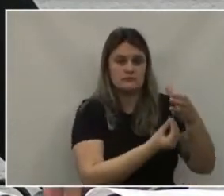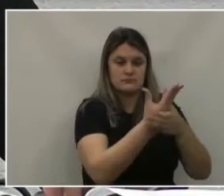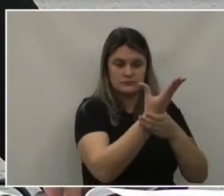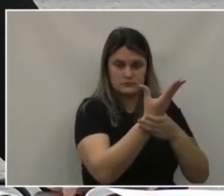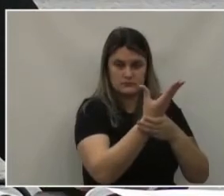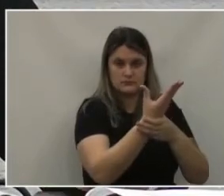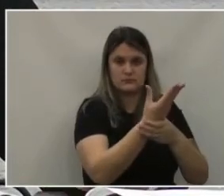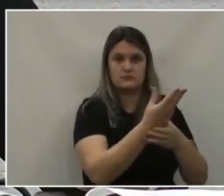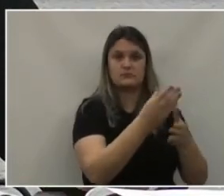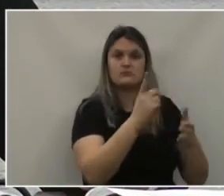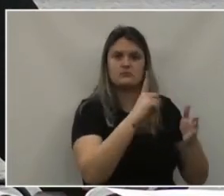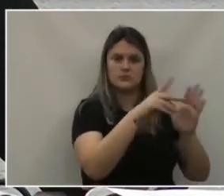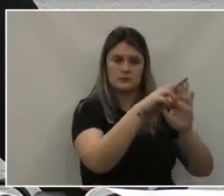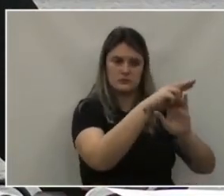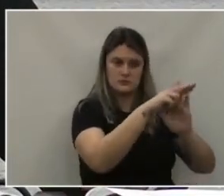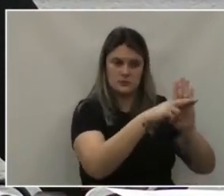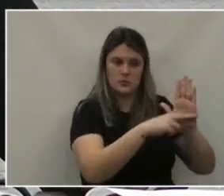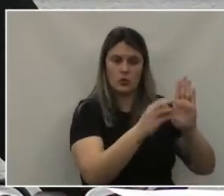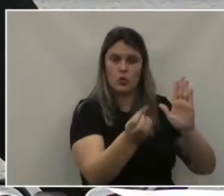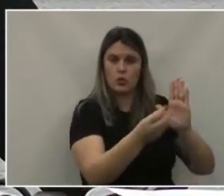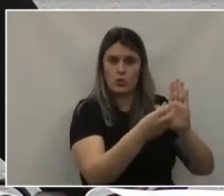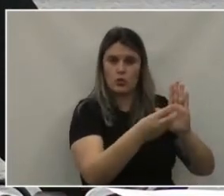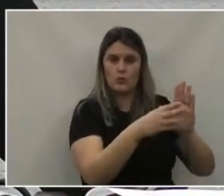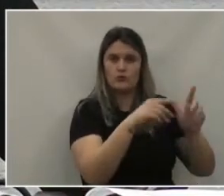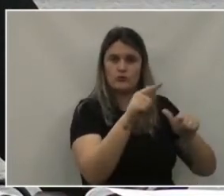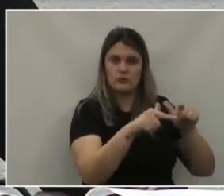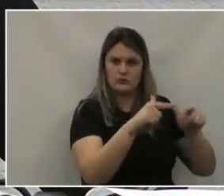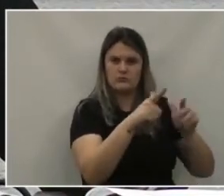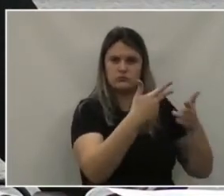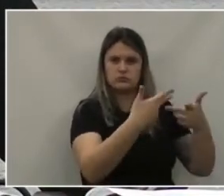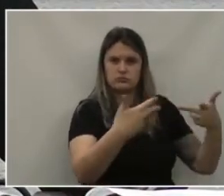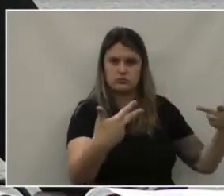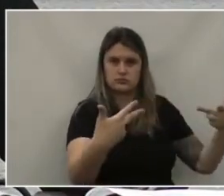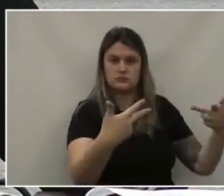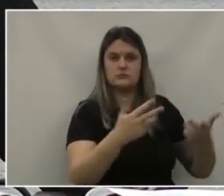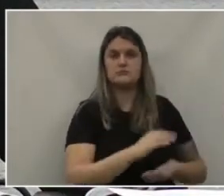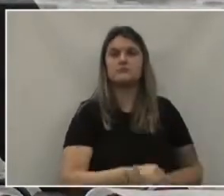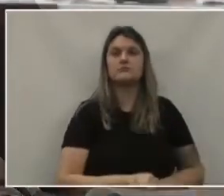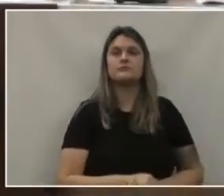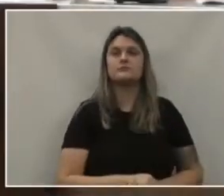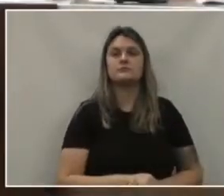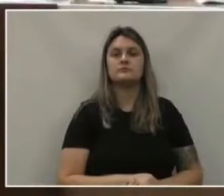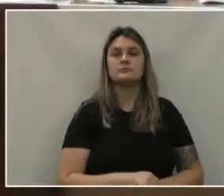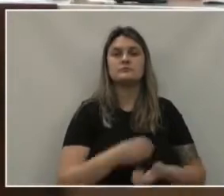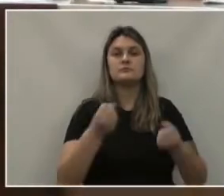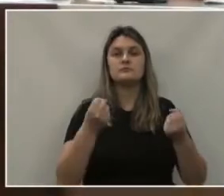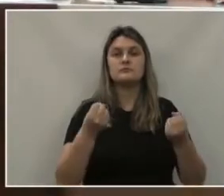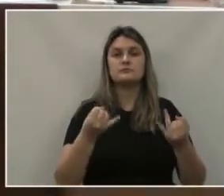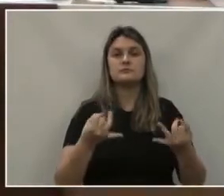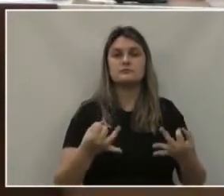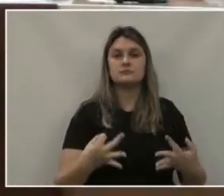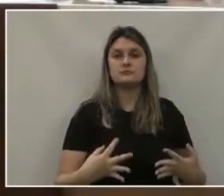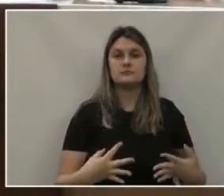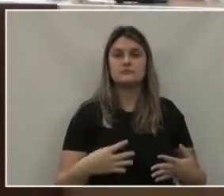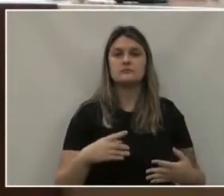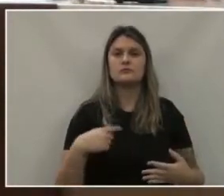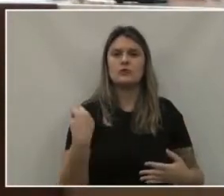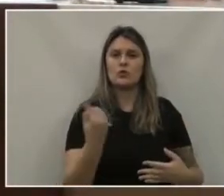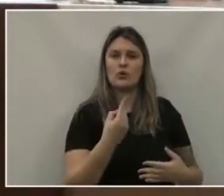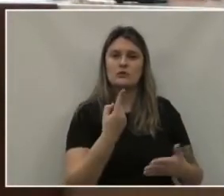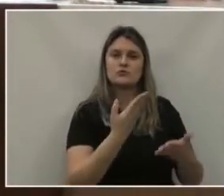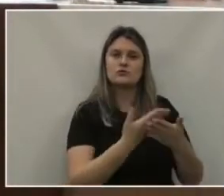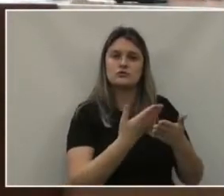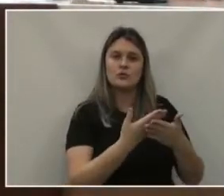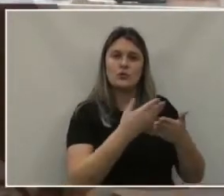autarquia. Estabelece novo plano de benefícios e serviços e dá outras providências. Fundamentação. Analisamos